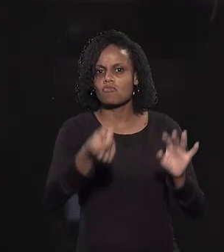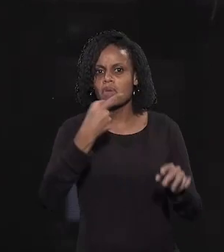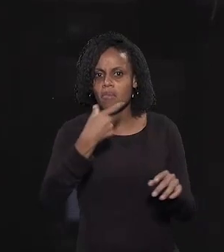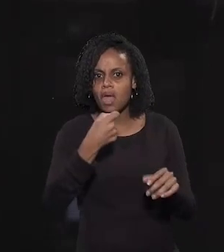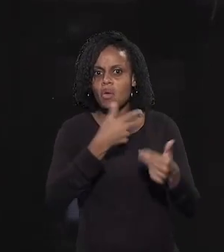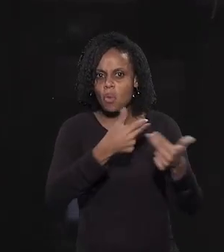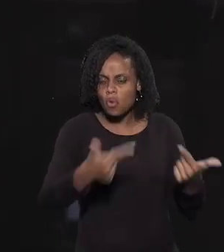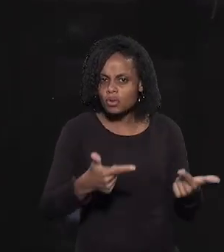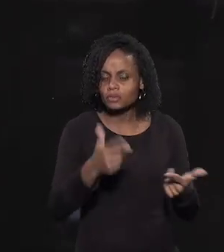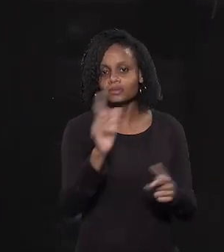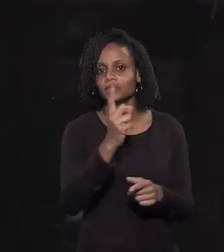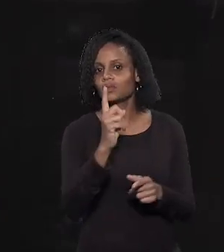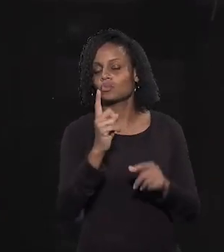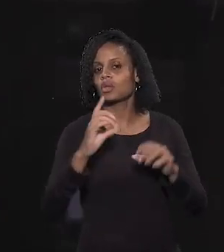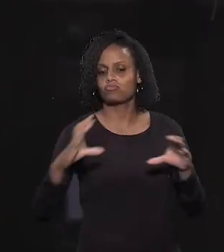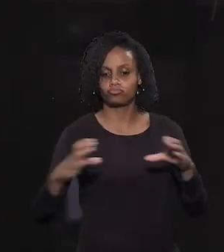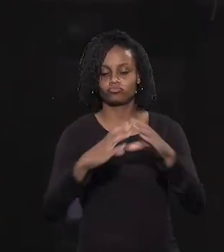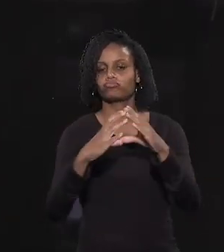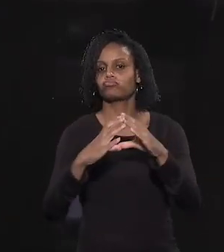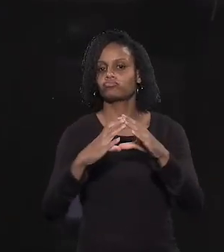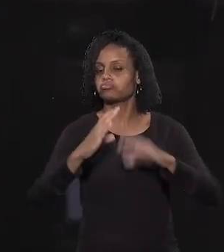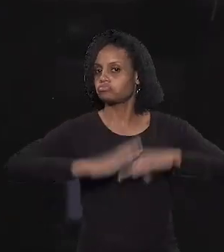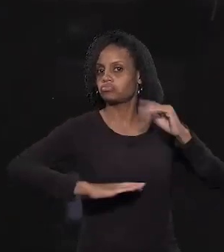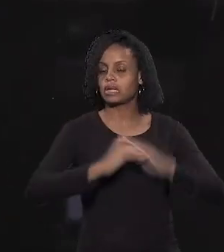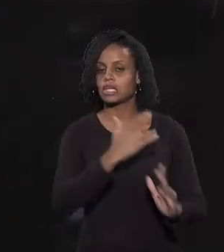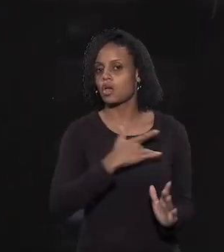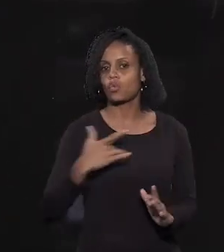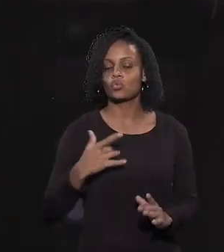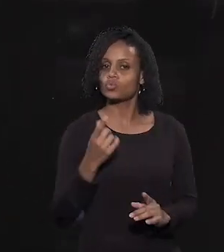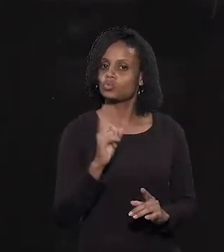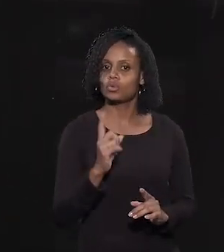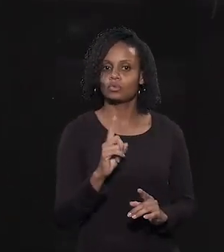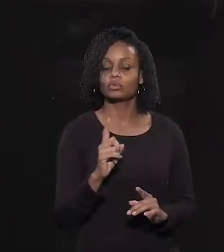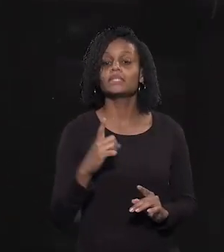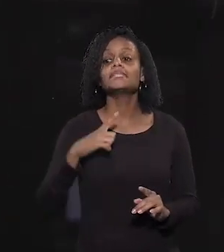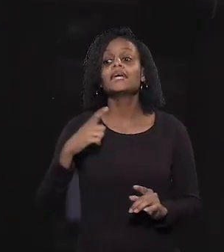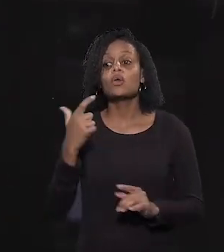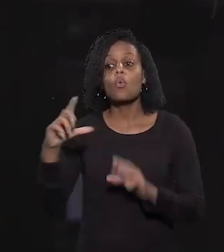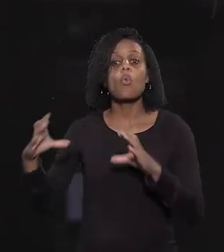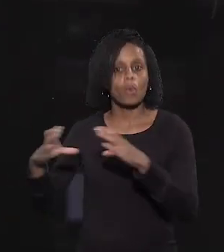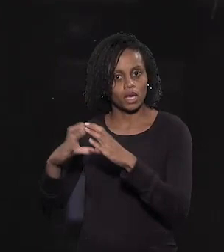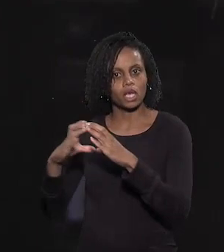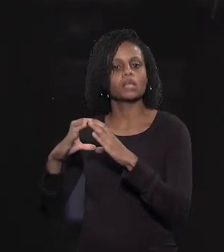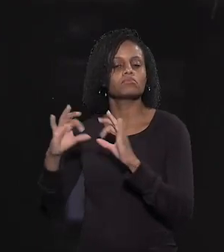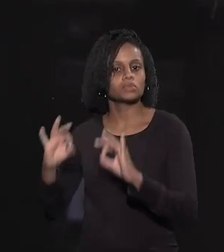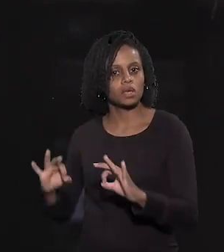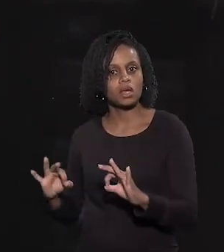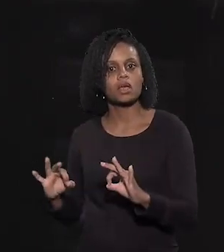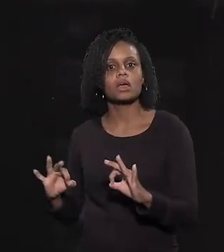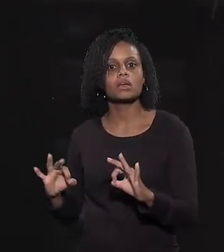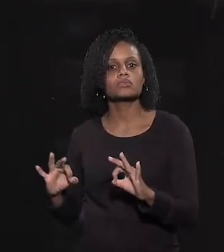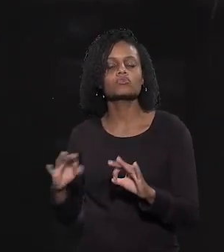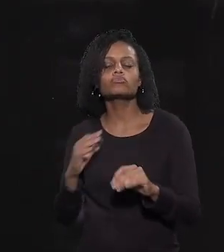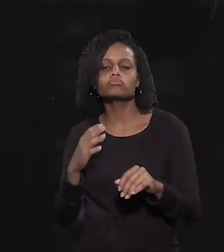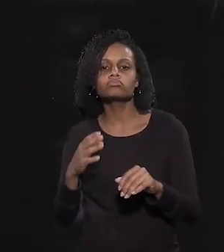um tratamento por uma equipe específica de saúde. Ele tem uma equipe multidisciplinar e